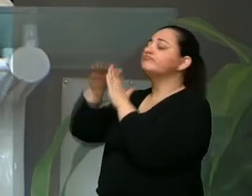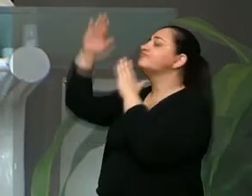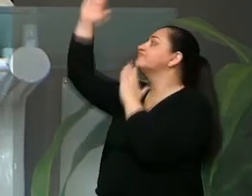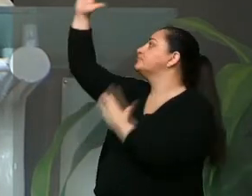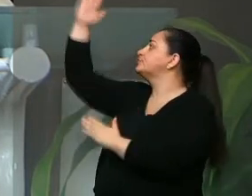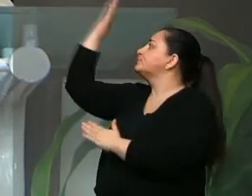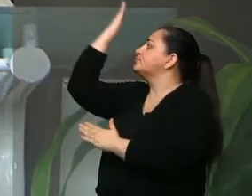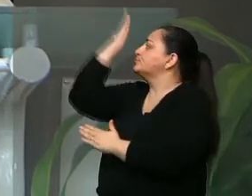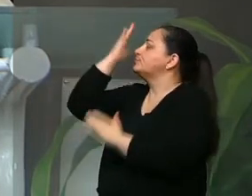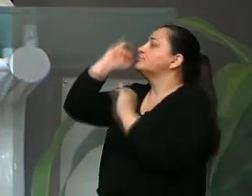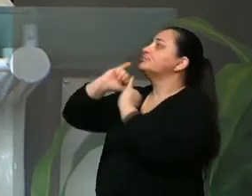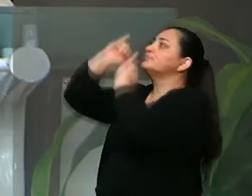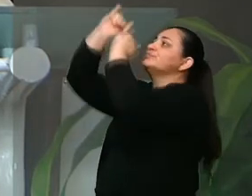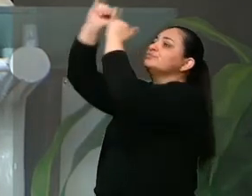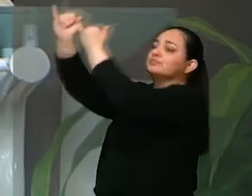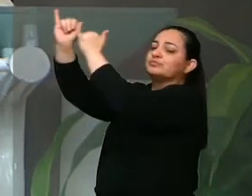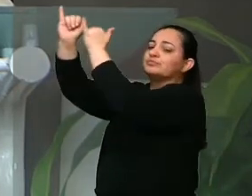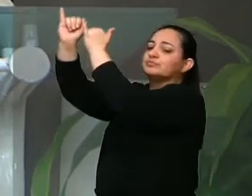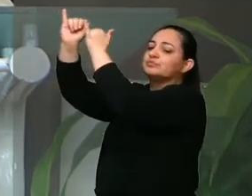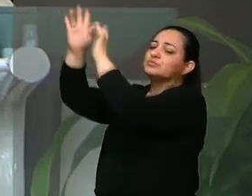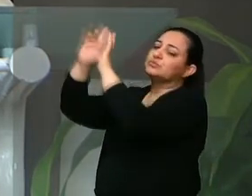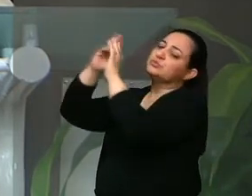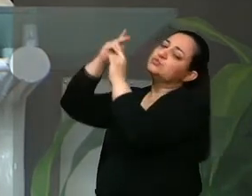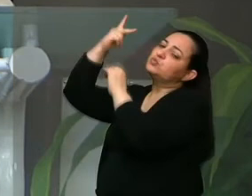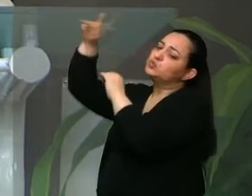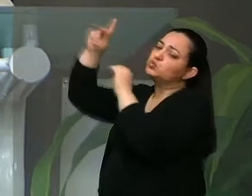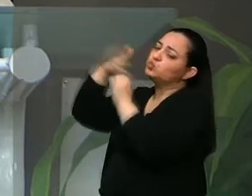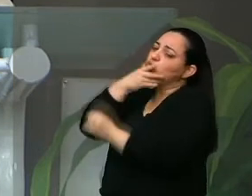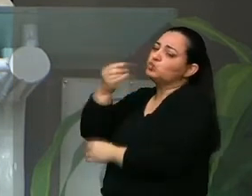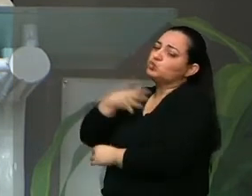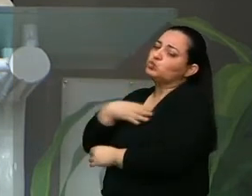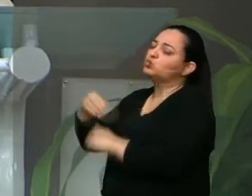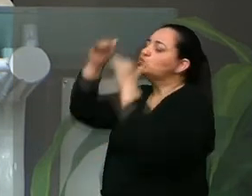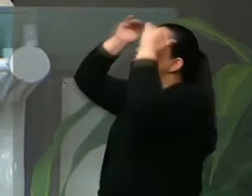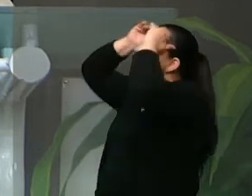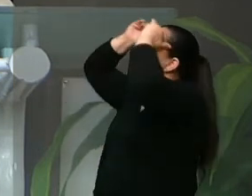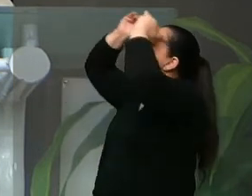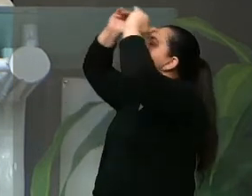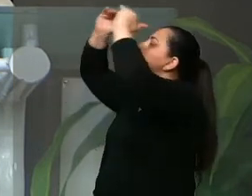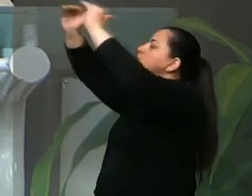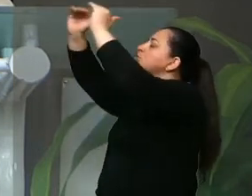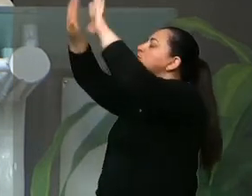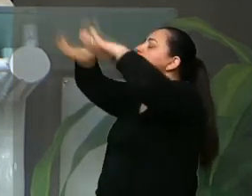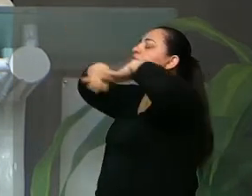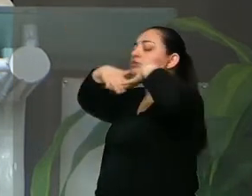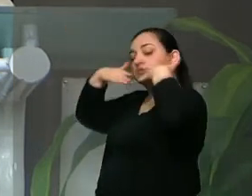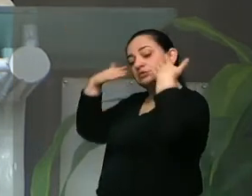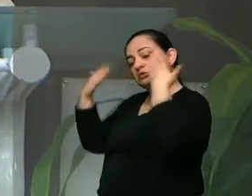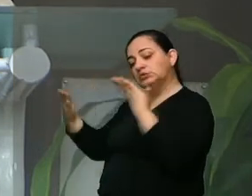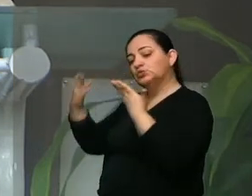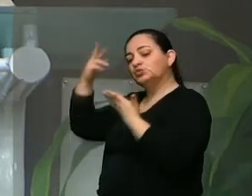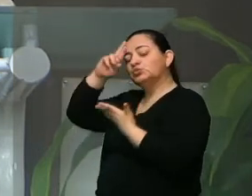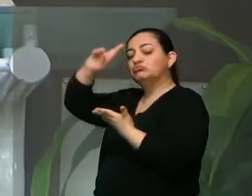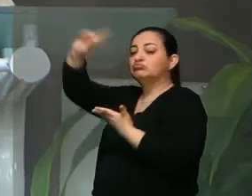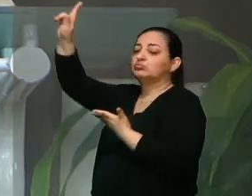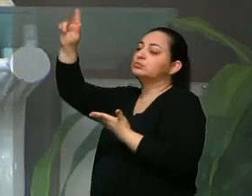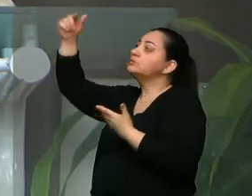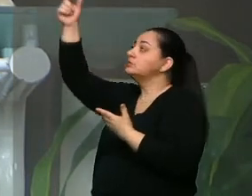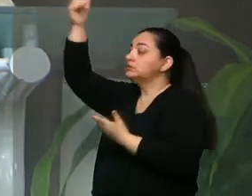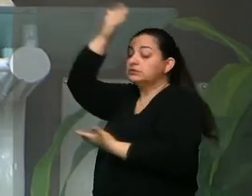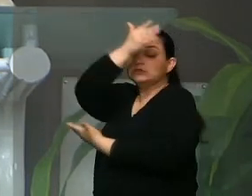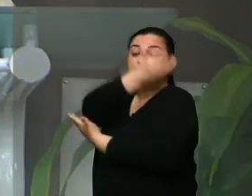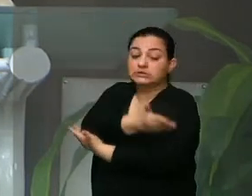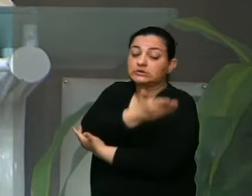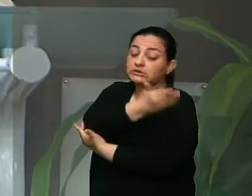aquela boa notícia meus filhos têm sido obediente e então o senhor virá este é meu filho